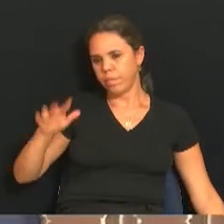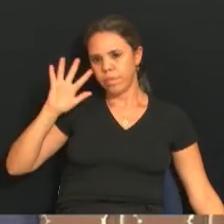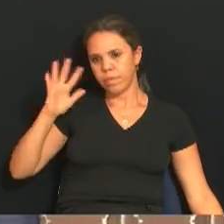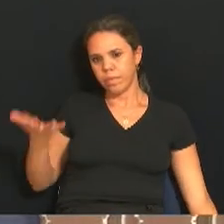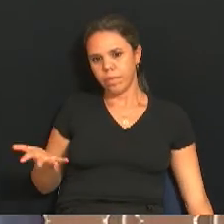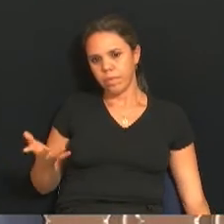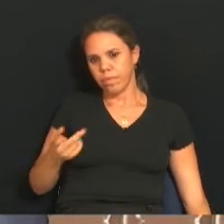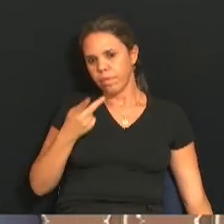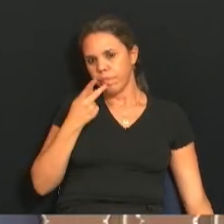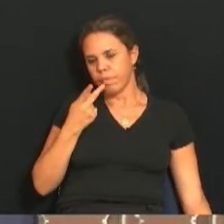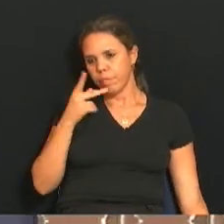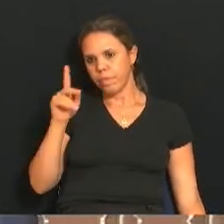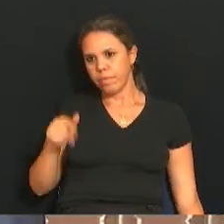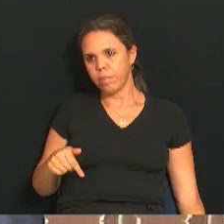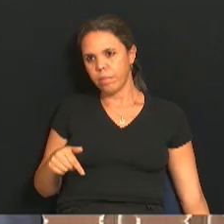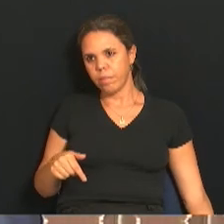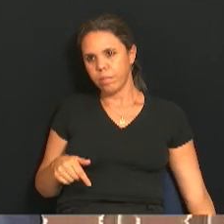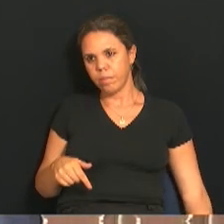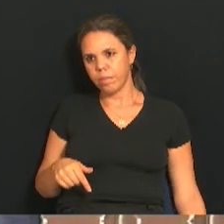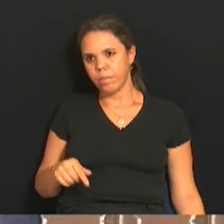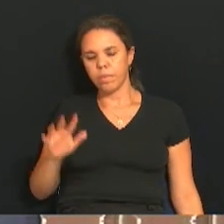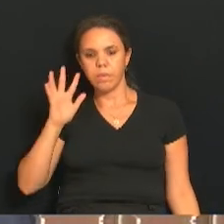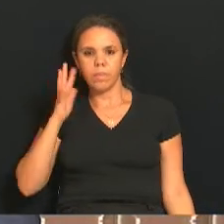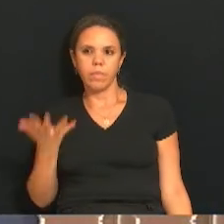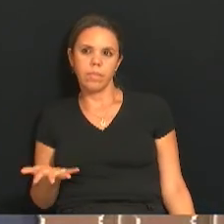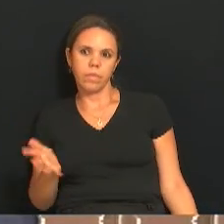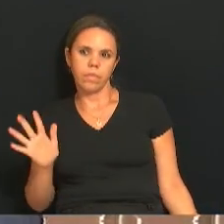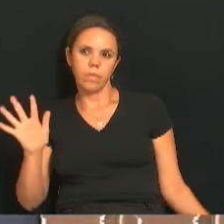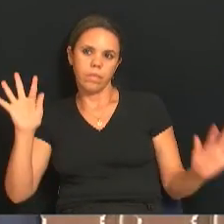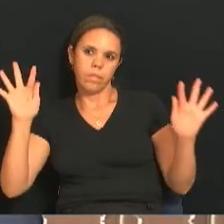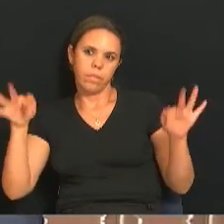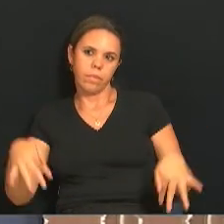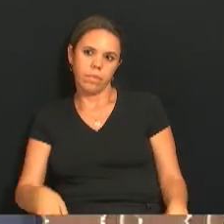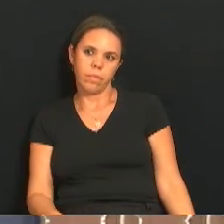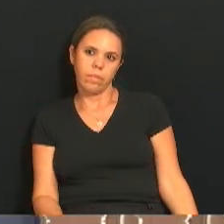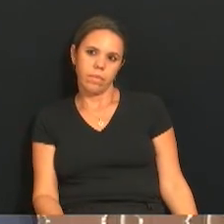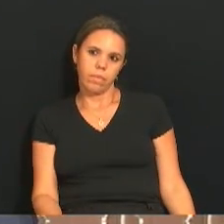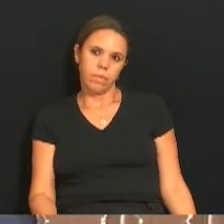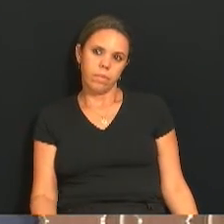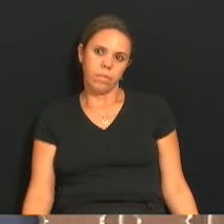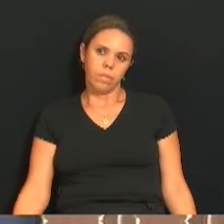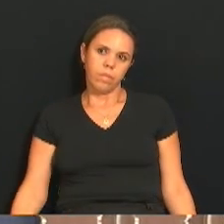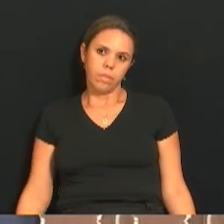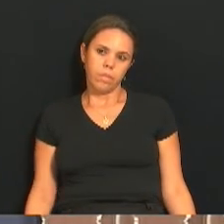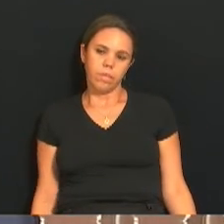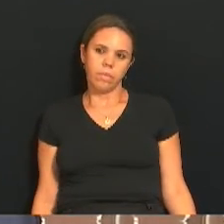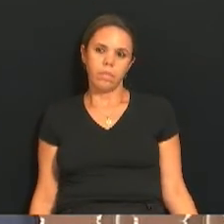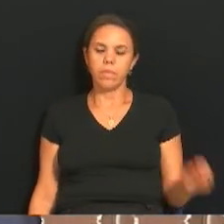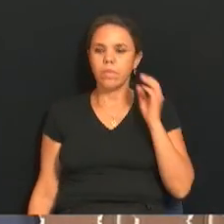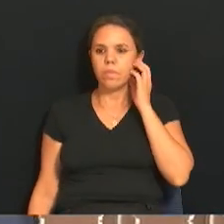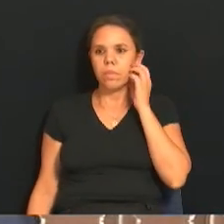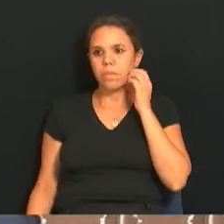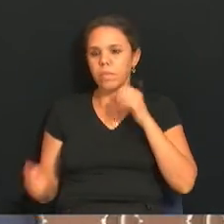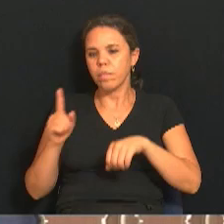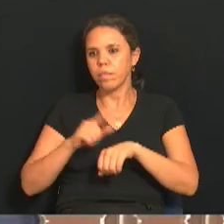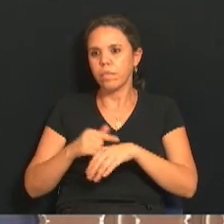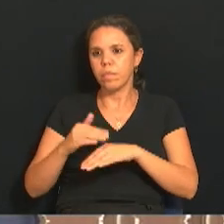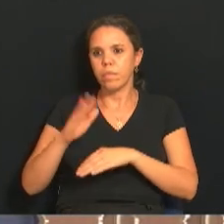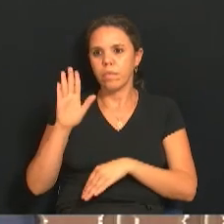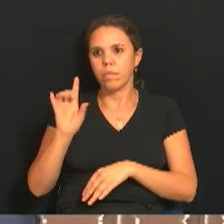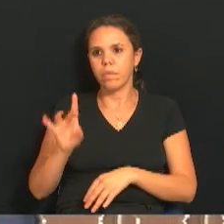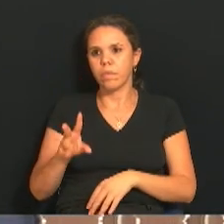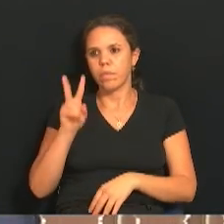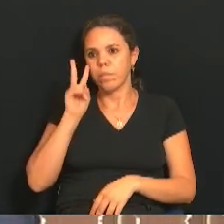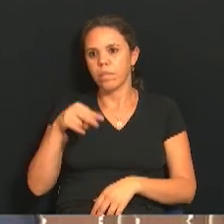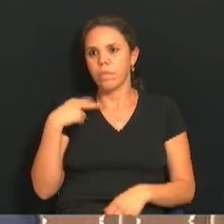falado muito disso, né, dessa questão de soluções. A gente já está no final, já estamos finalizando, passamos até um pouco do nosso tempo. Eu queria só ver com o